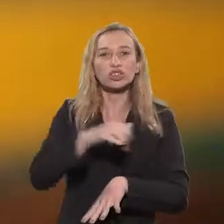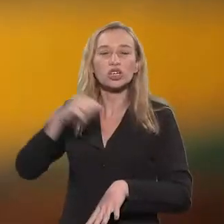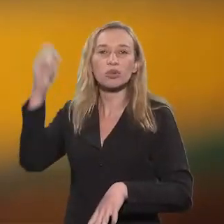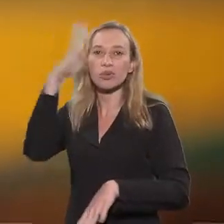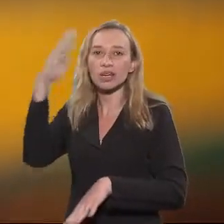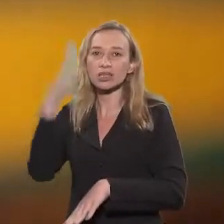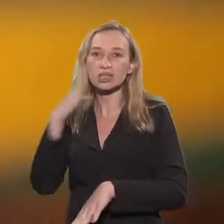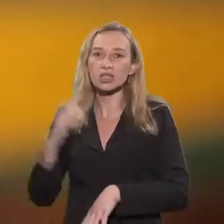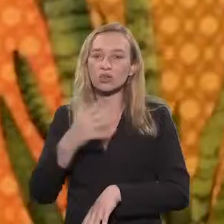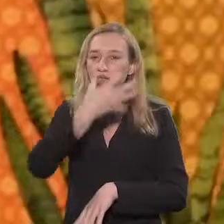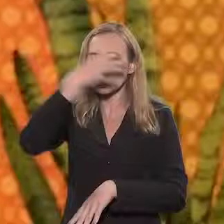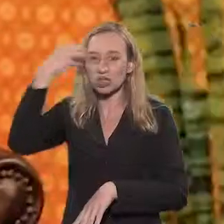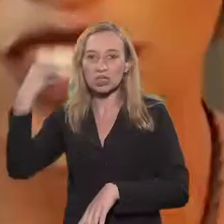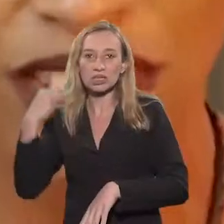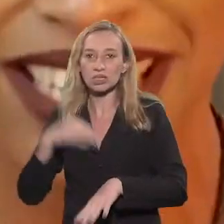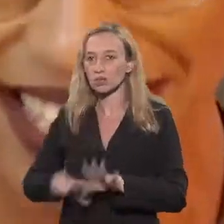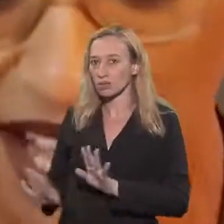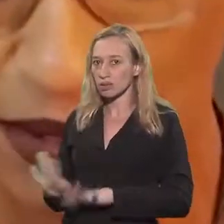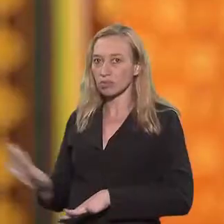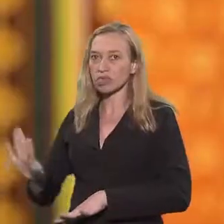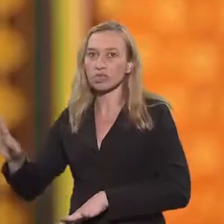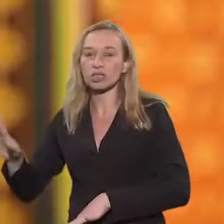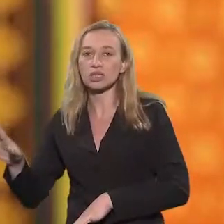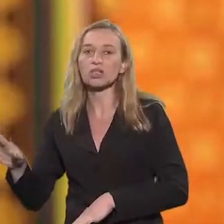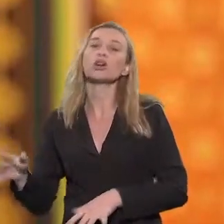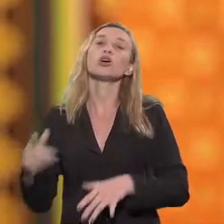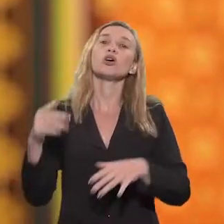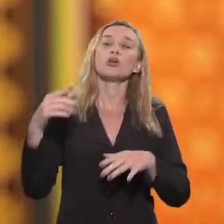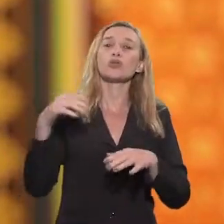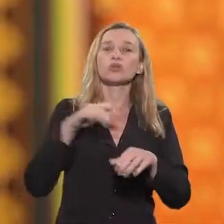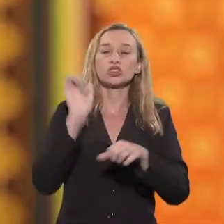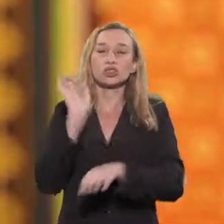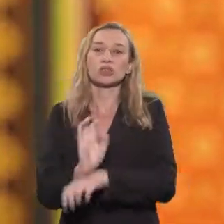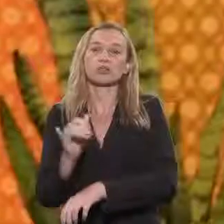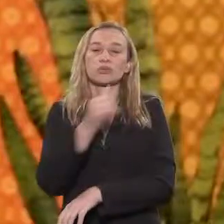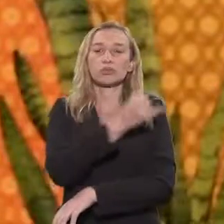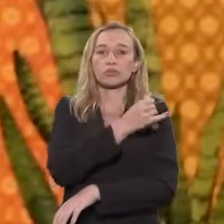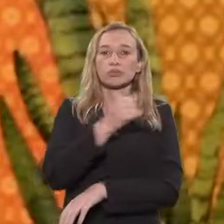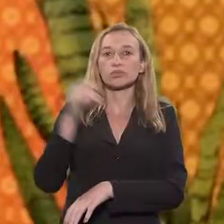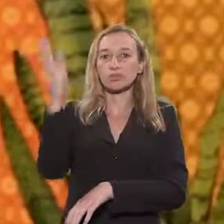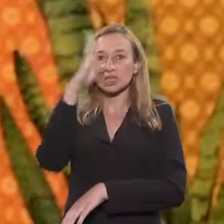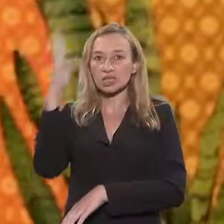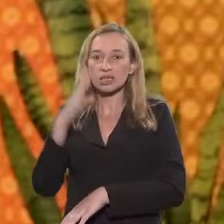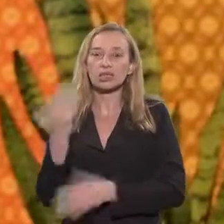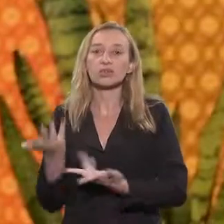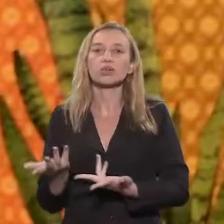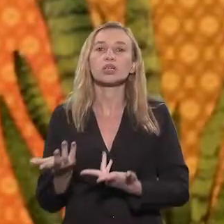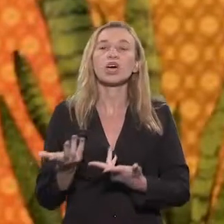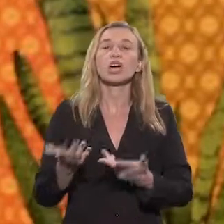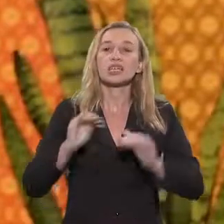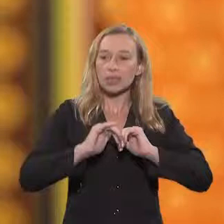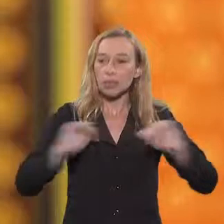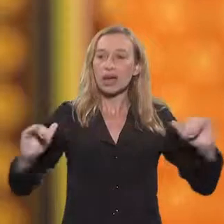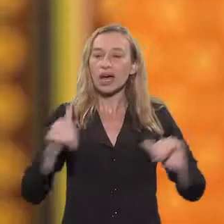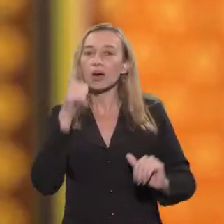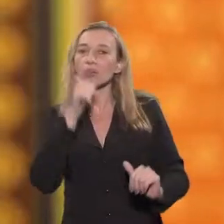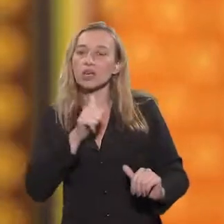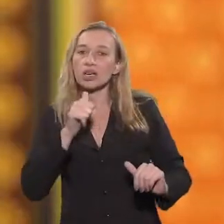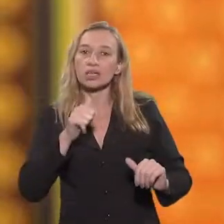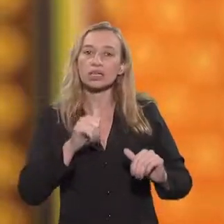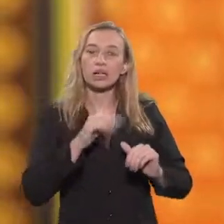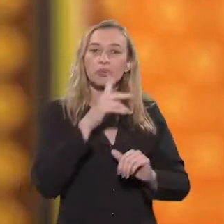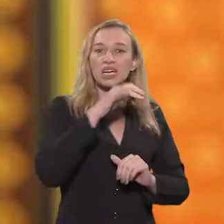Brasil subalterno, esquecido e marginalizado. Compõe um Estado brasileiro por vir. Não é possível separar a mulher